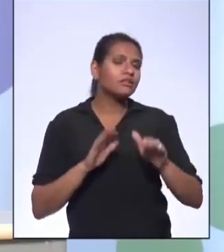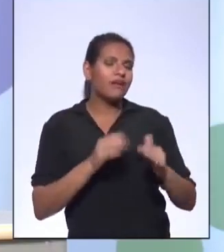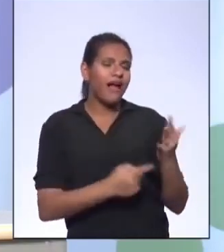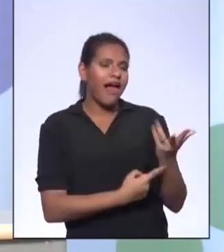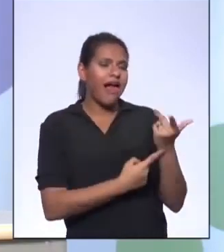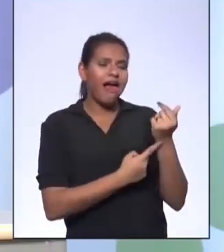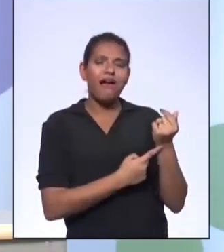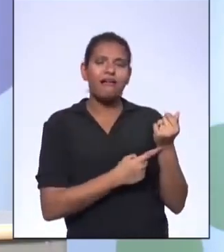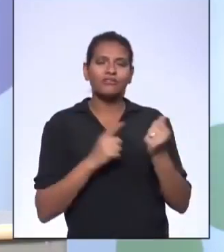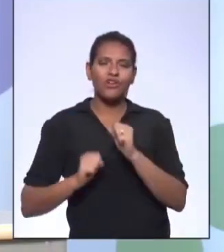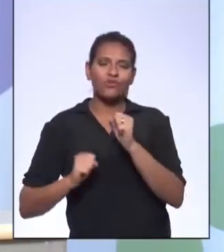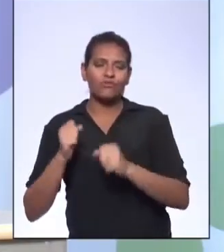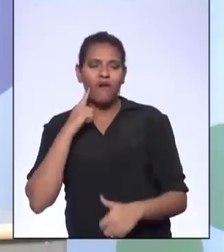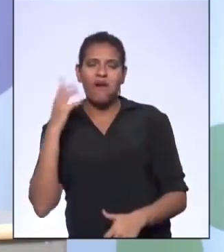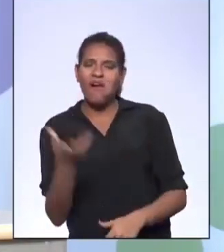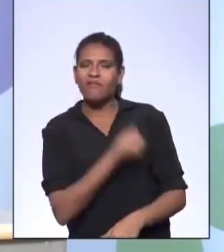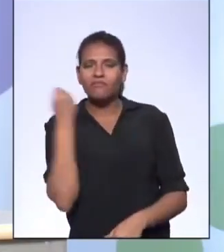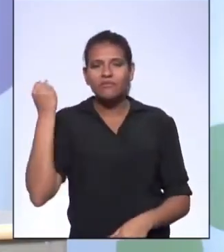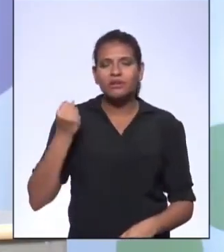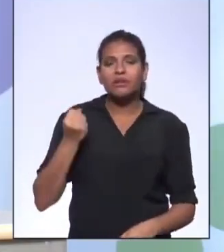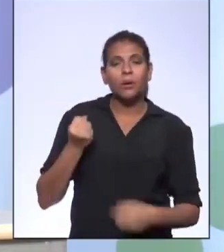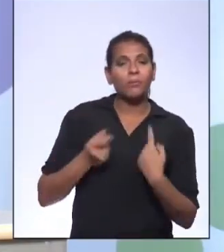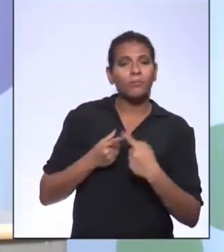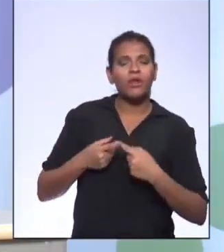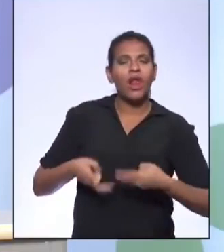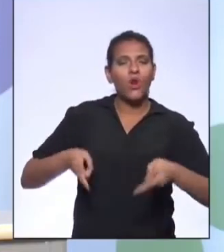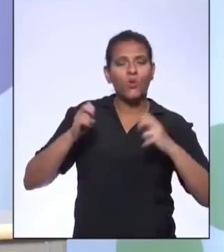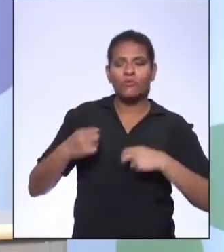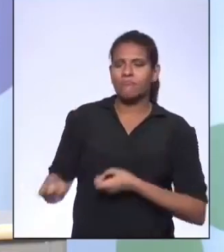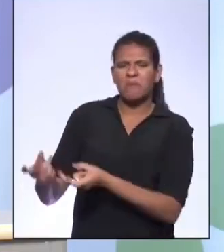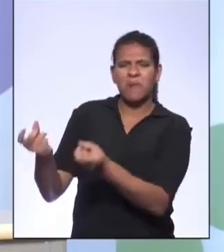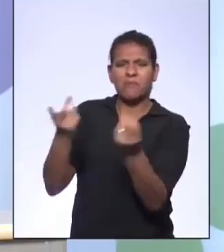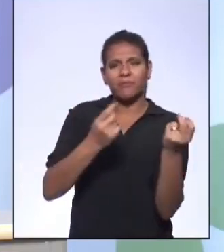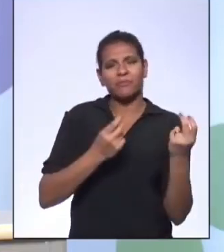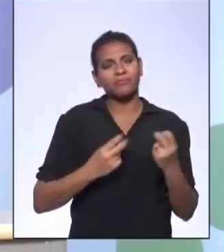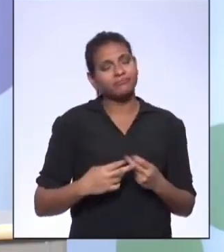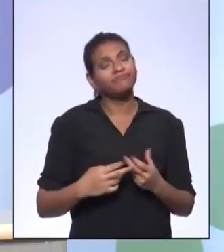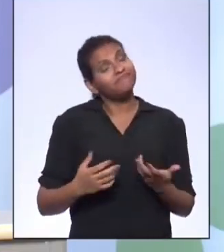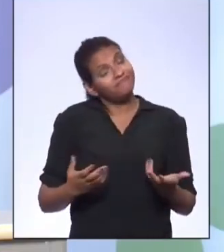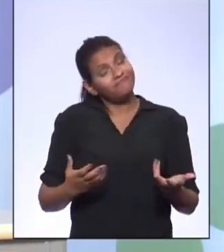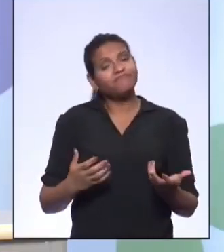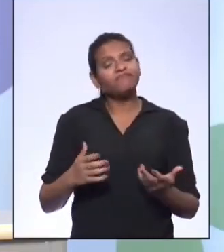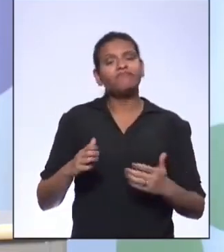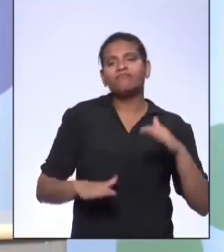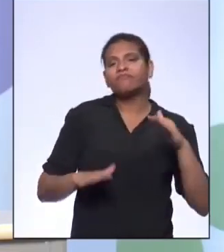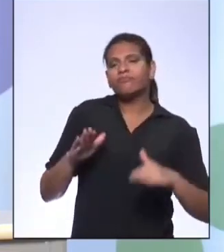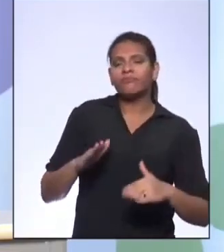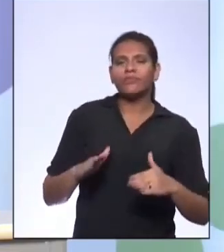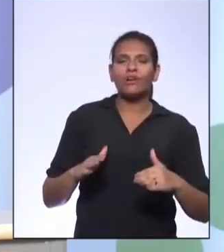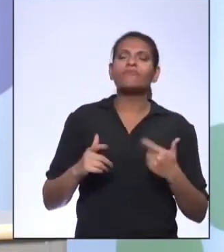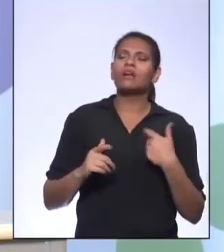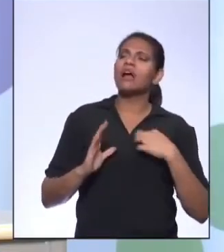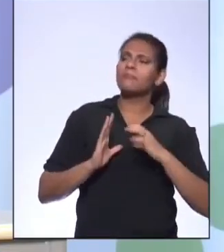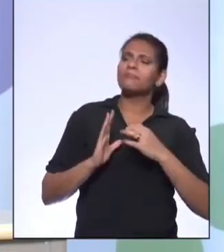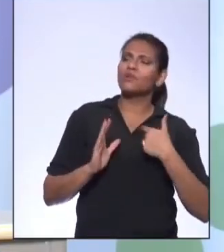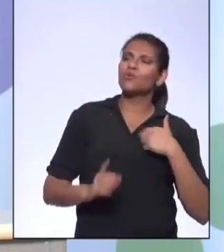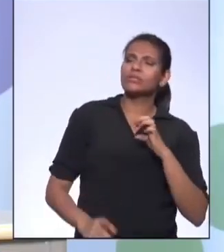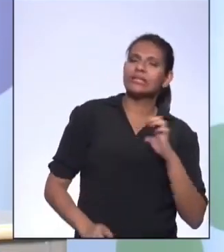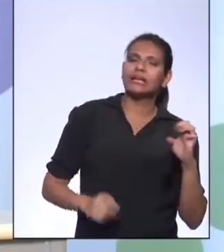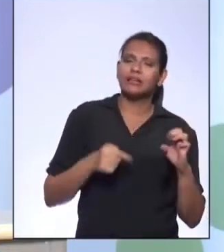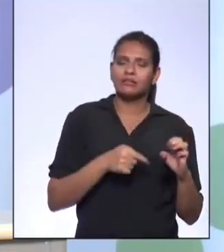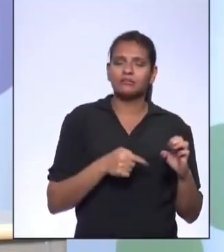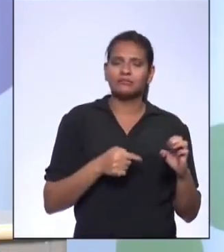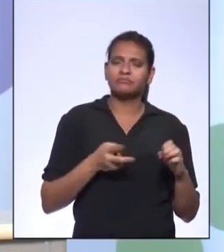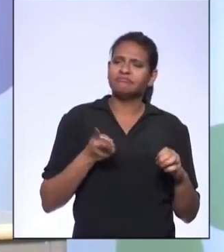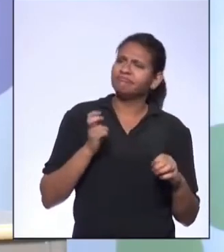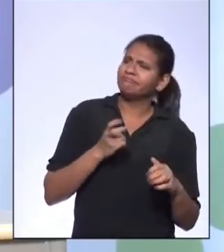uma maneira a produzir lucro. Então, não necessariamente você não precisa ser de esquerda para você perceber esse